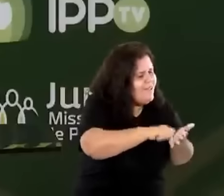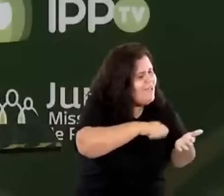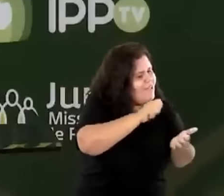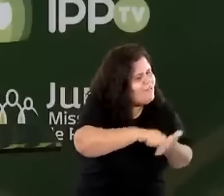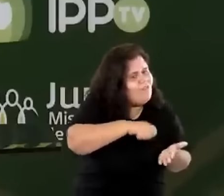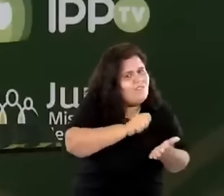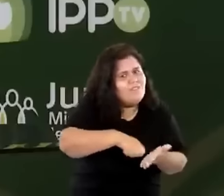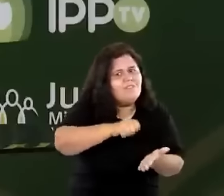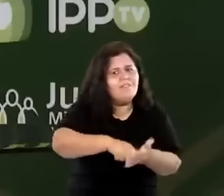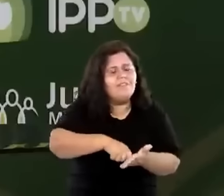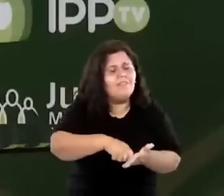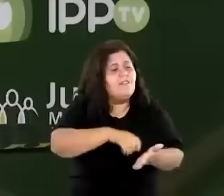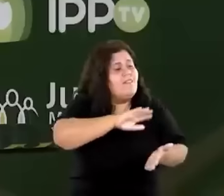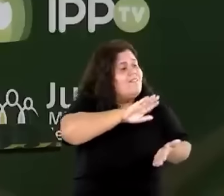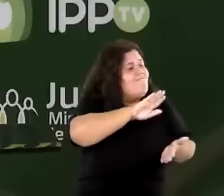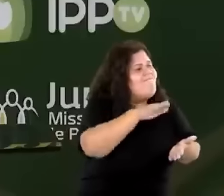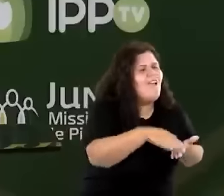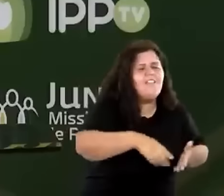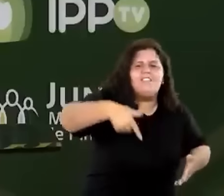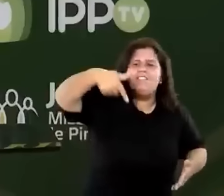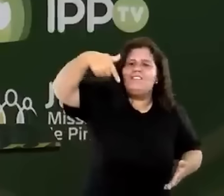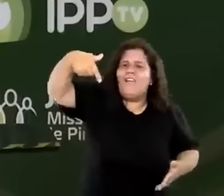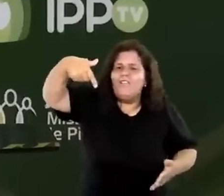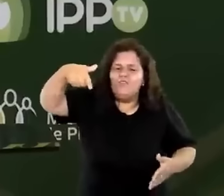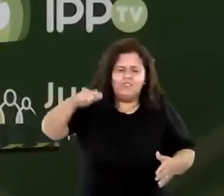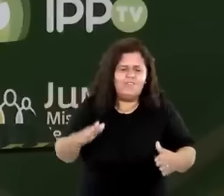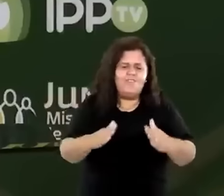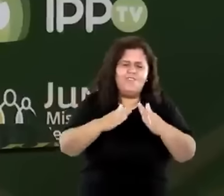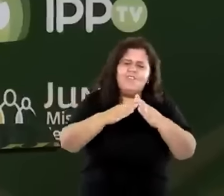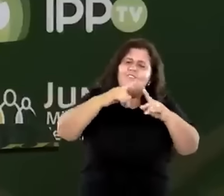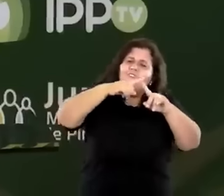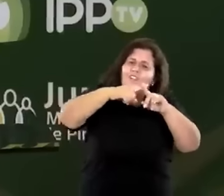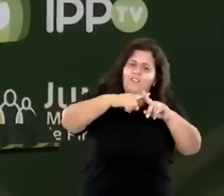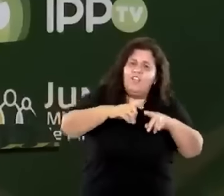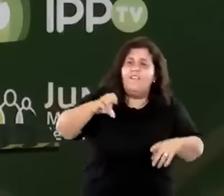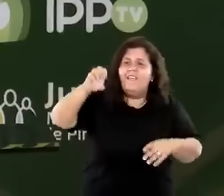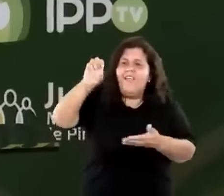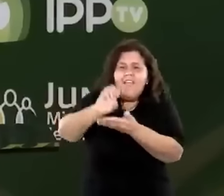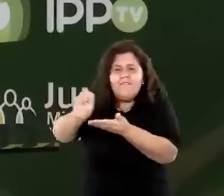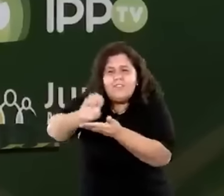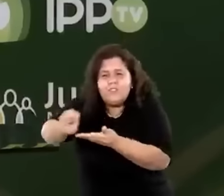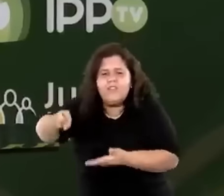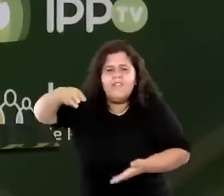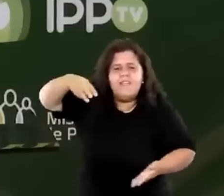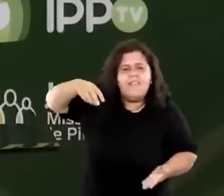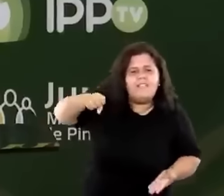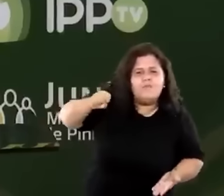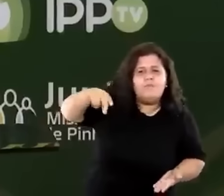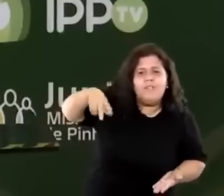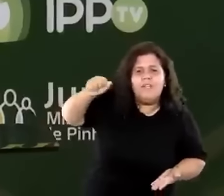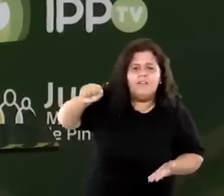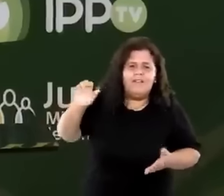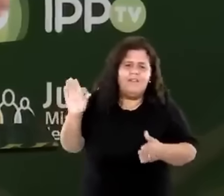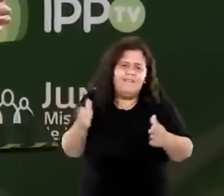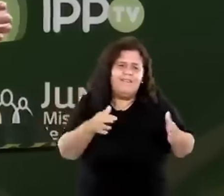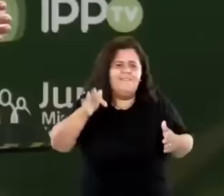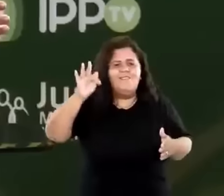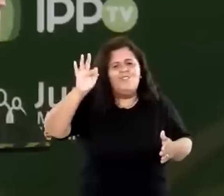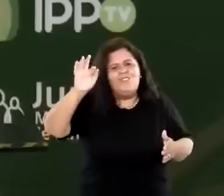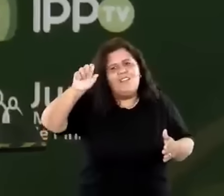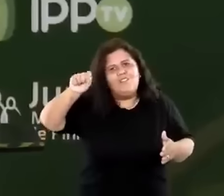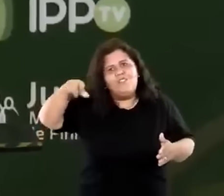ouvindo e mandar as sete igrejas da Ásia Éfeso Esmirna pérgamo tiatira